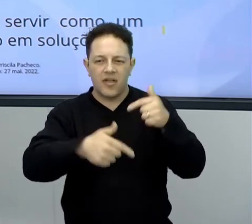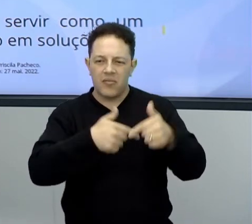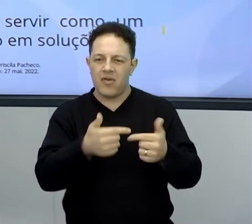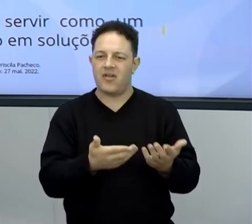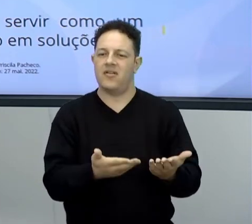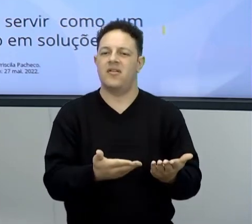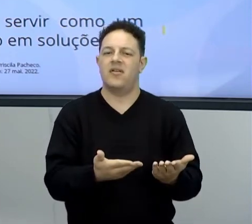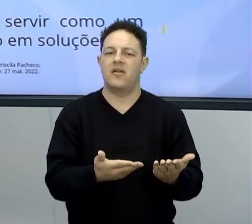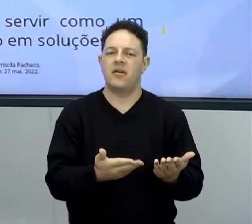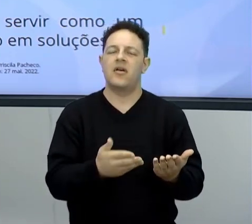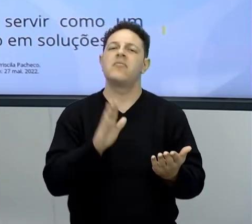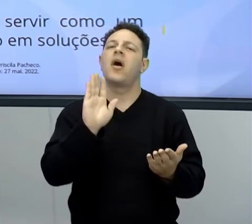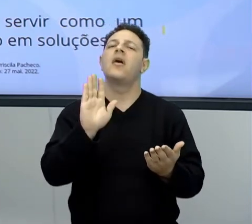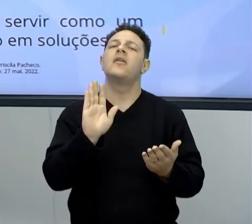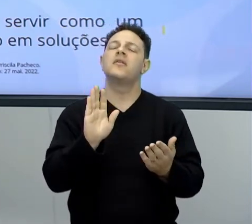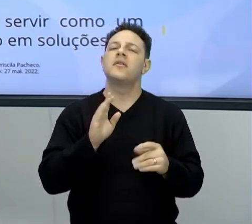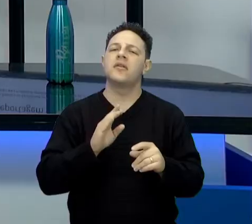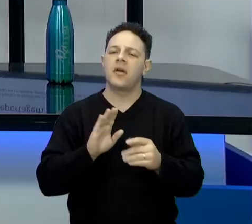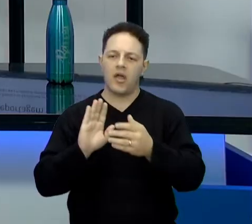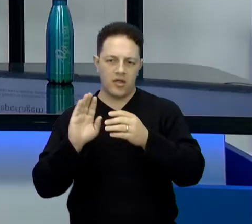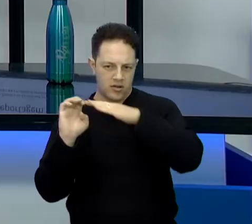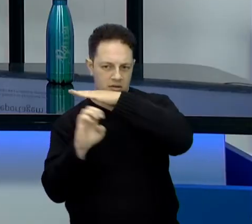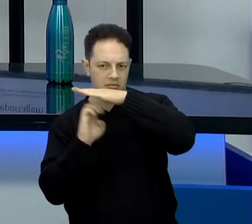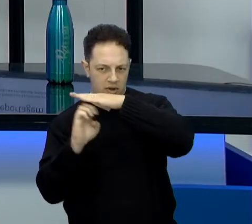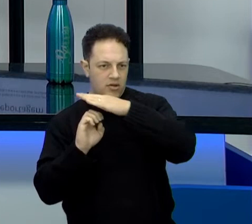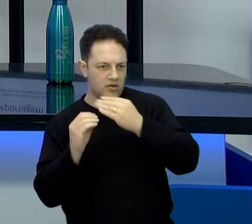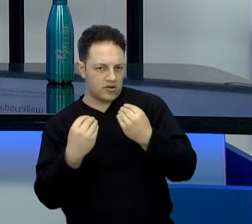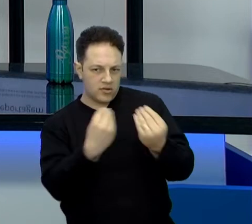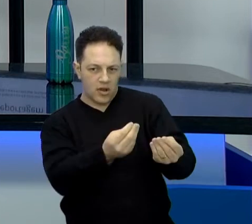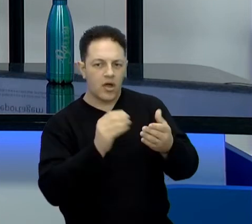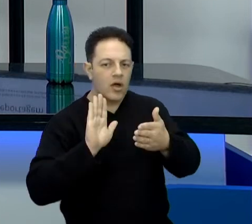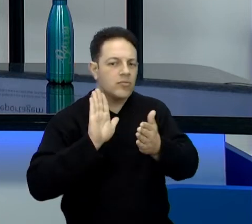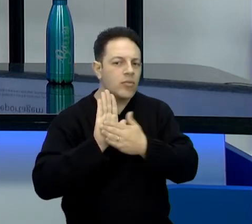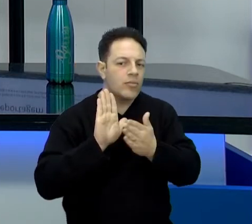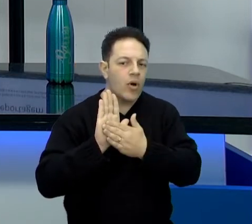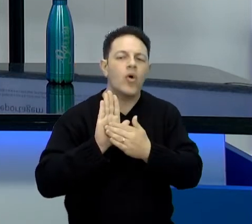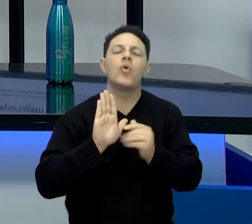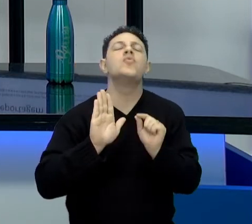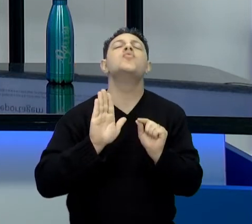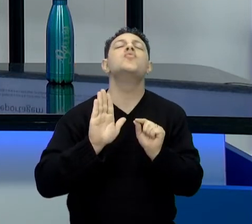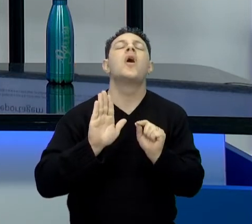E que propostas, será que a empresa apresenta uma proposta para essas pessoas, né?